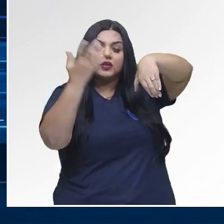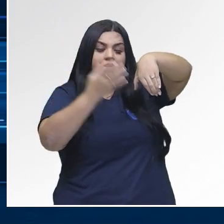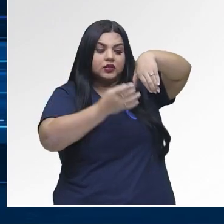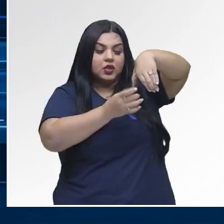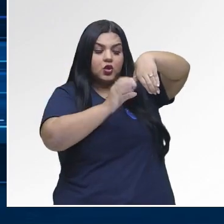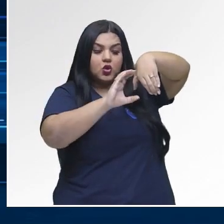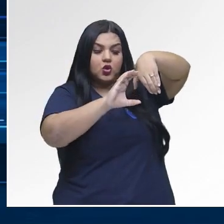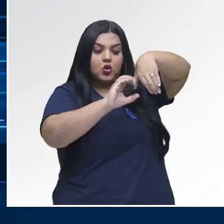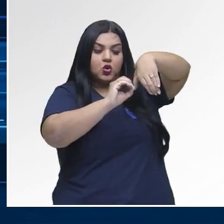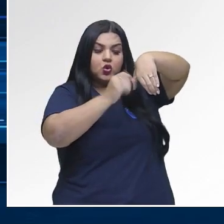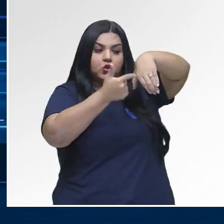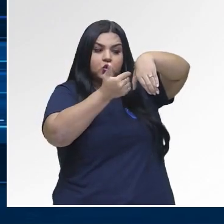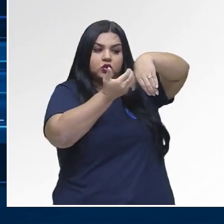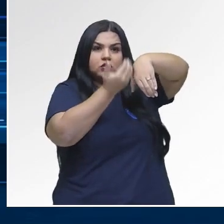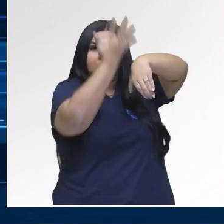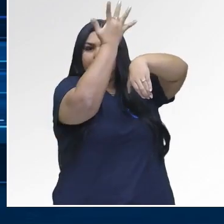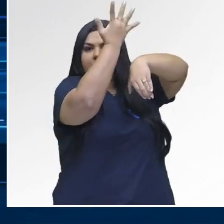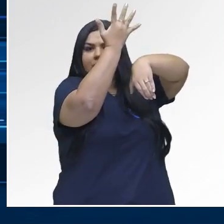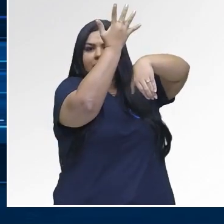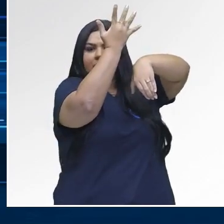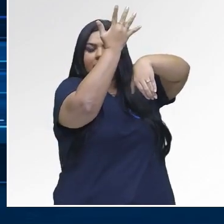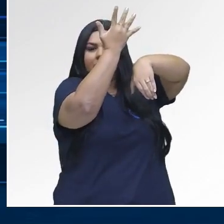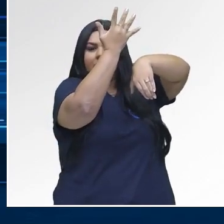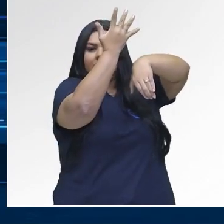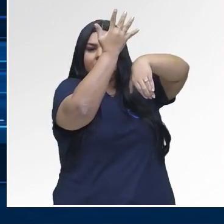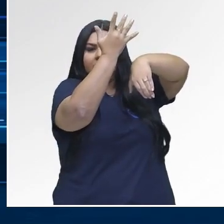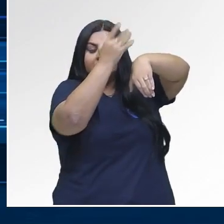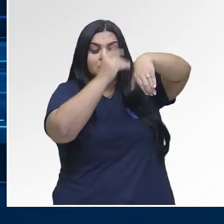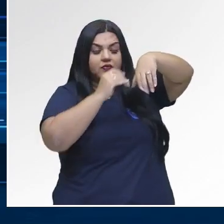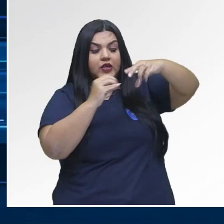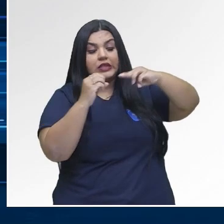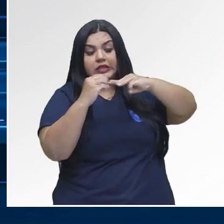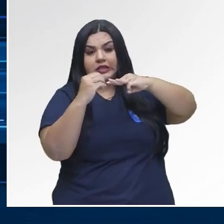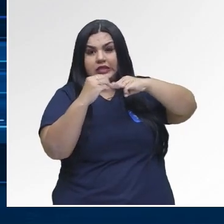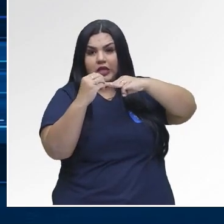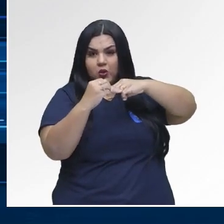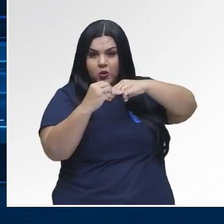gás carbônico veio de onde? Veio das células, né?